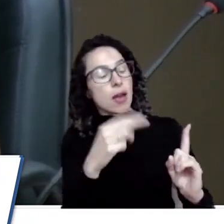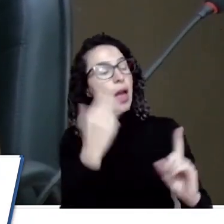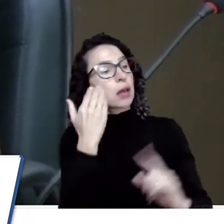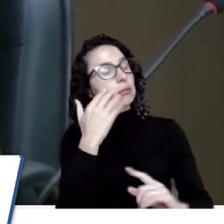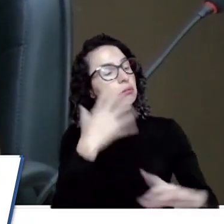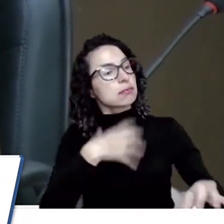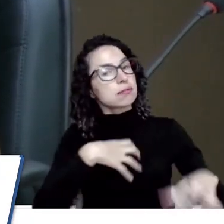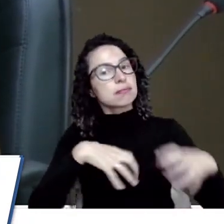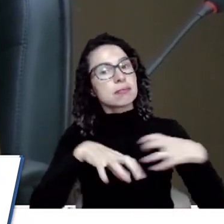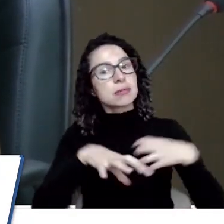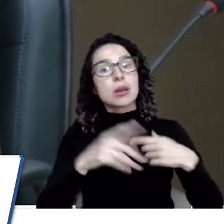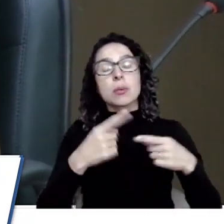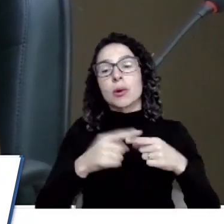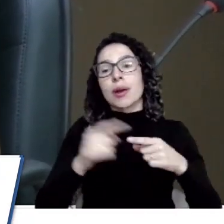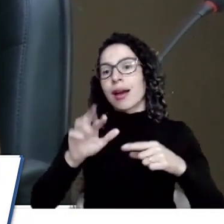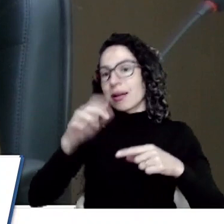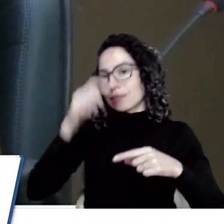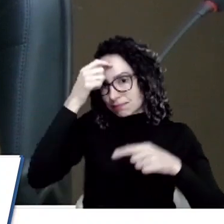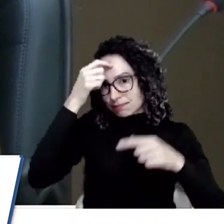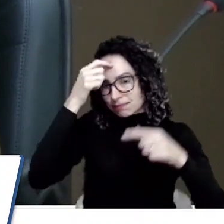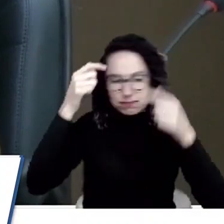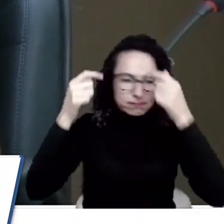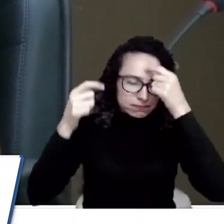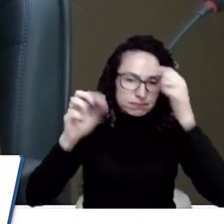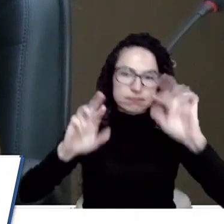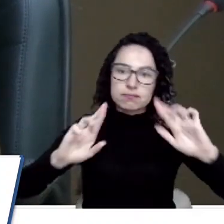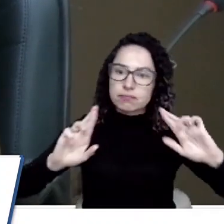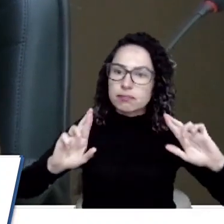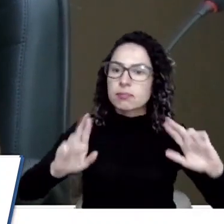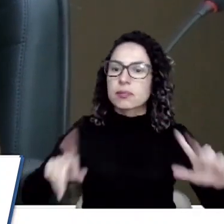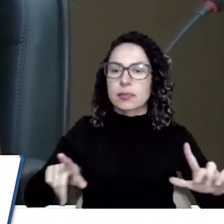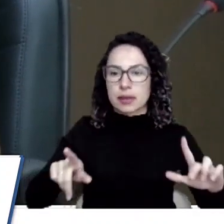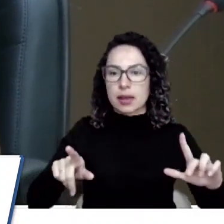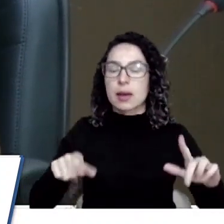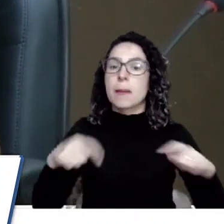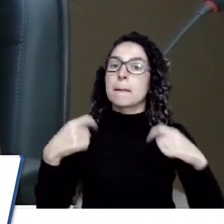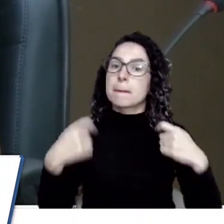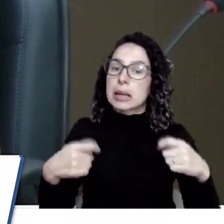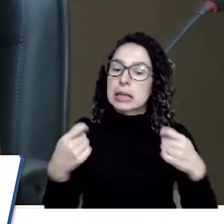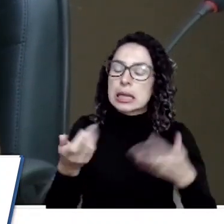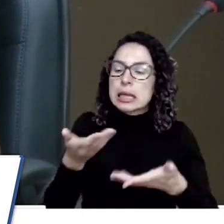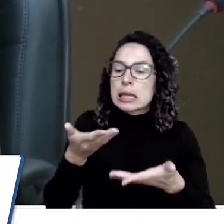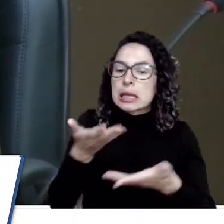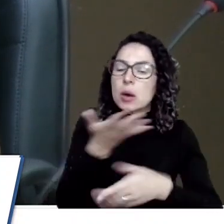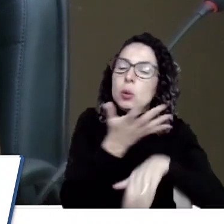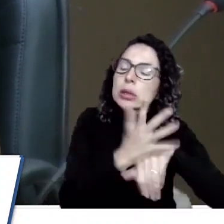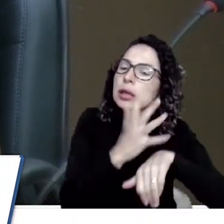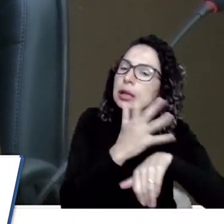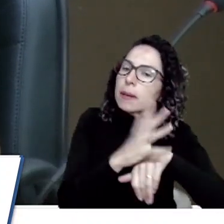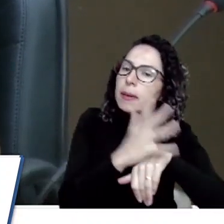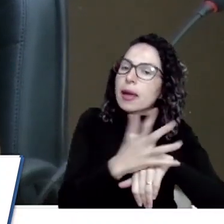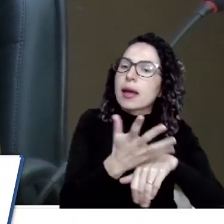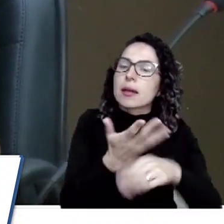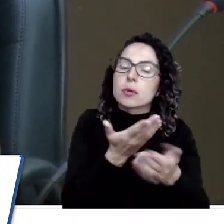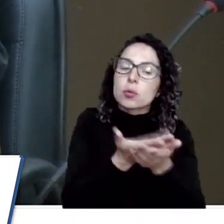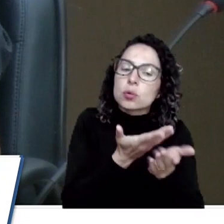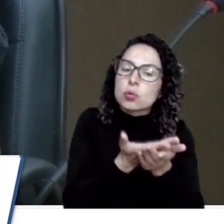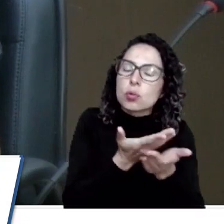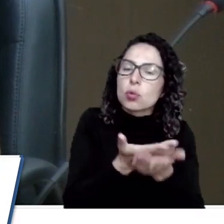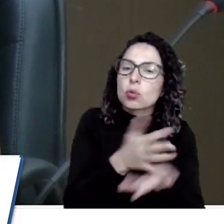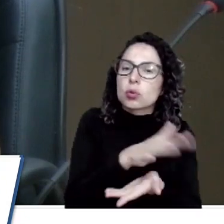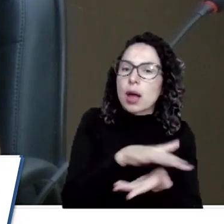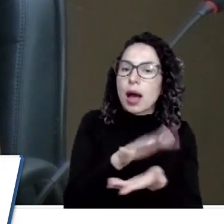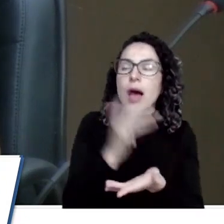mundos diferentes. Exatamente. Né? Então precisa de ter um treinamento específico. Acho que o poder público tinha